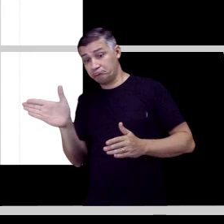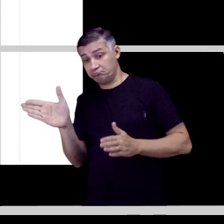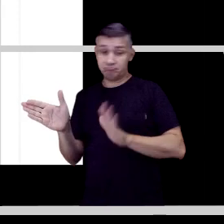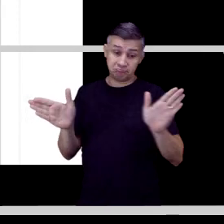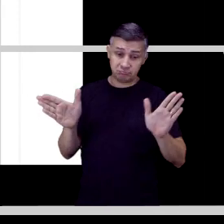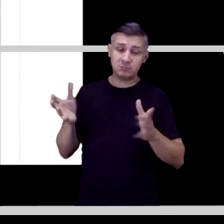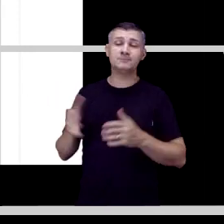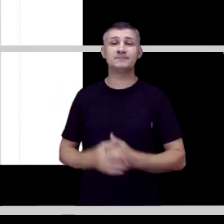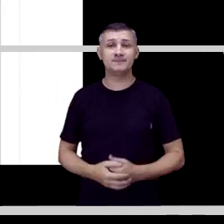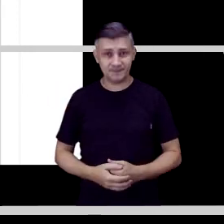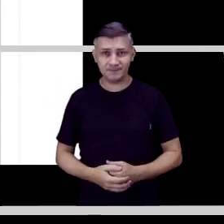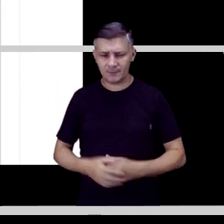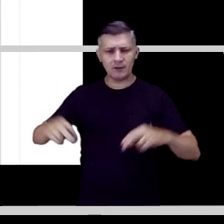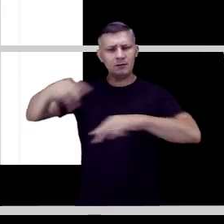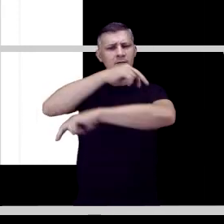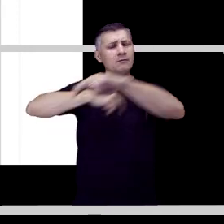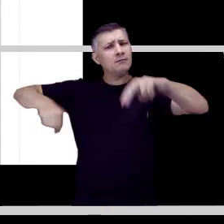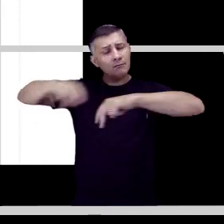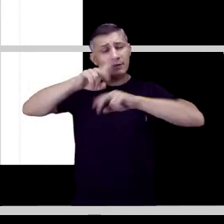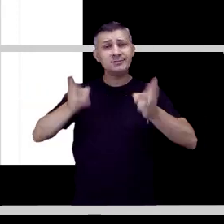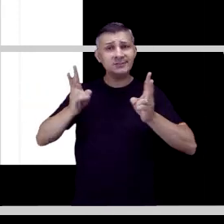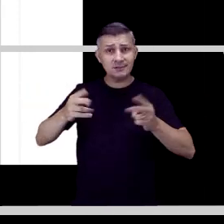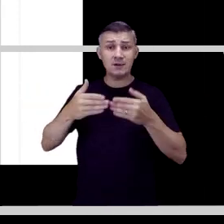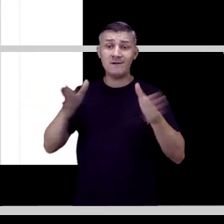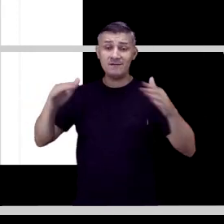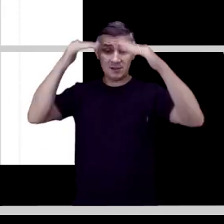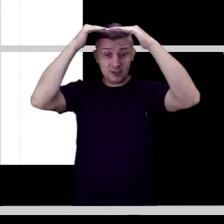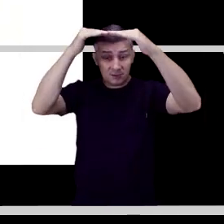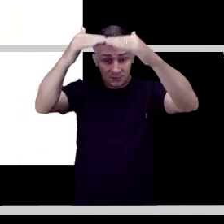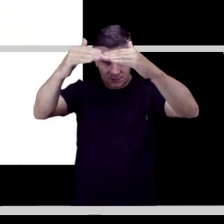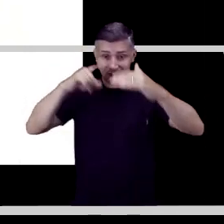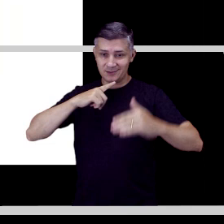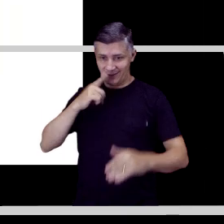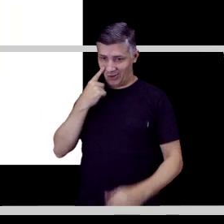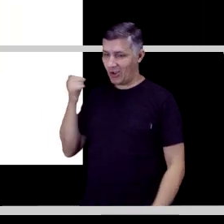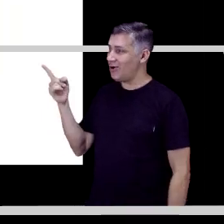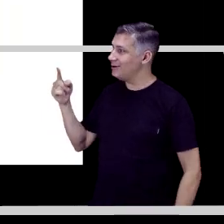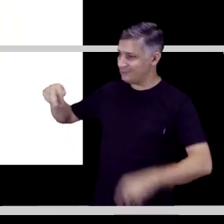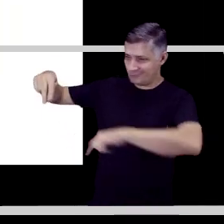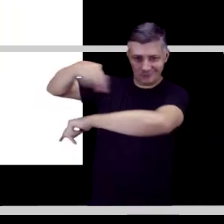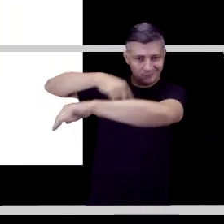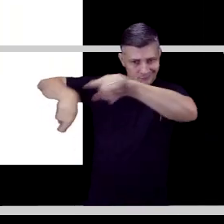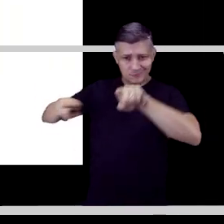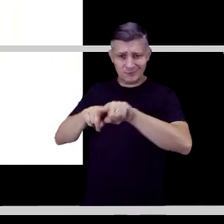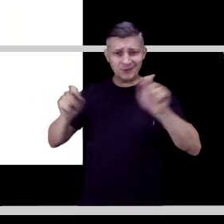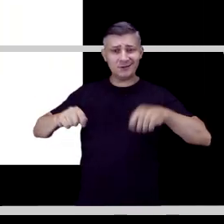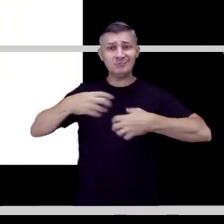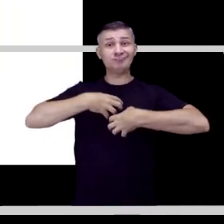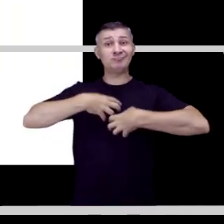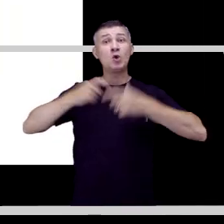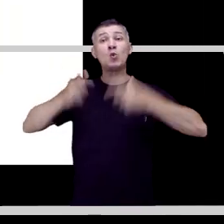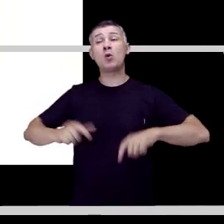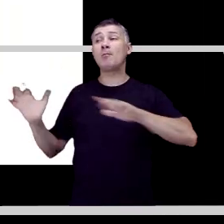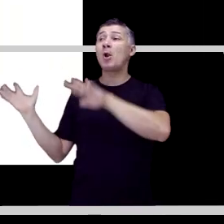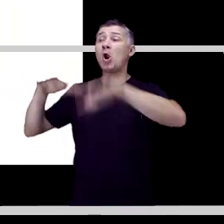a essa praça de acolhimento. As circulações são sempre todas avarandadas, também criando uma espécie